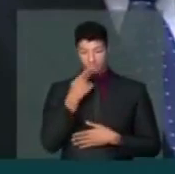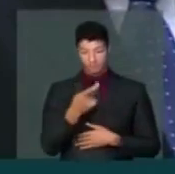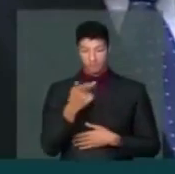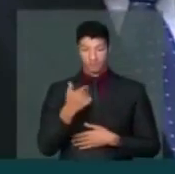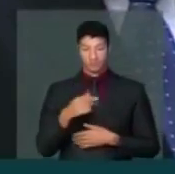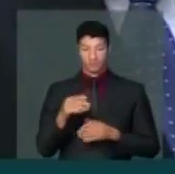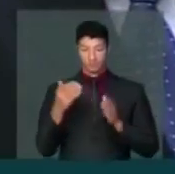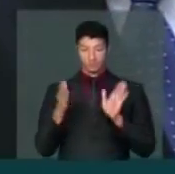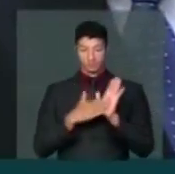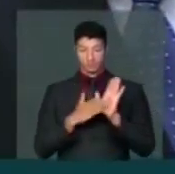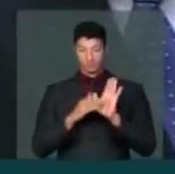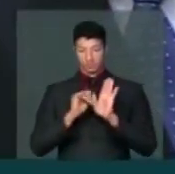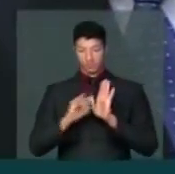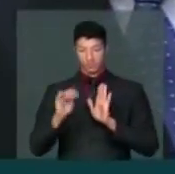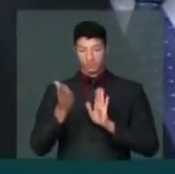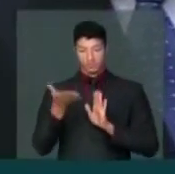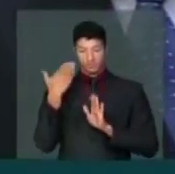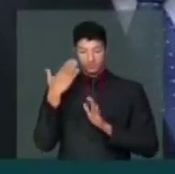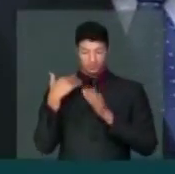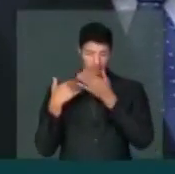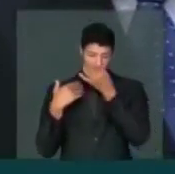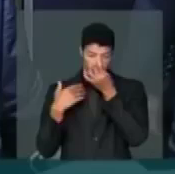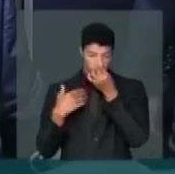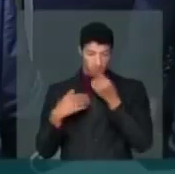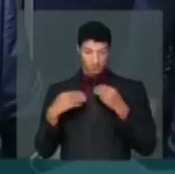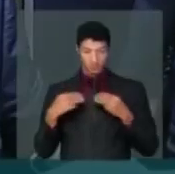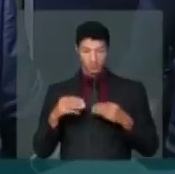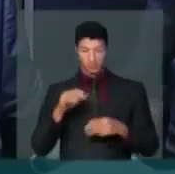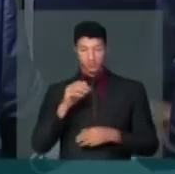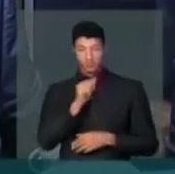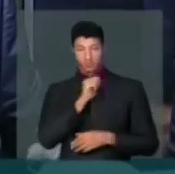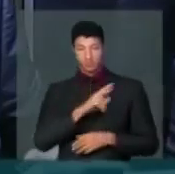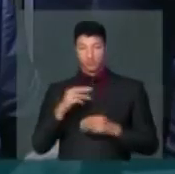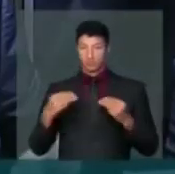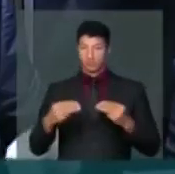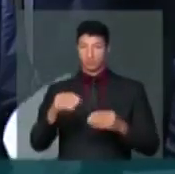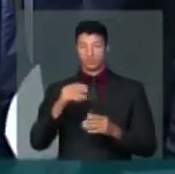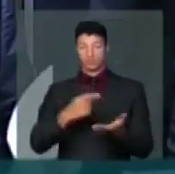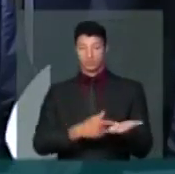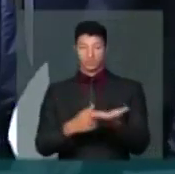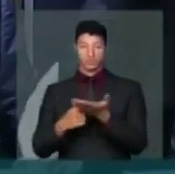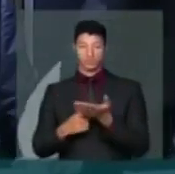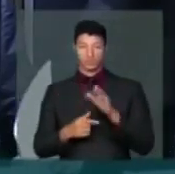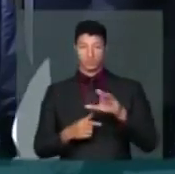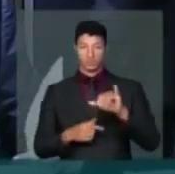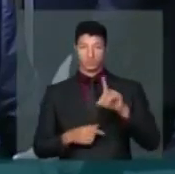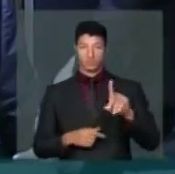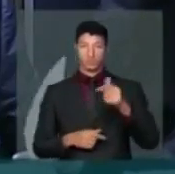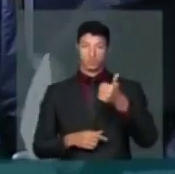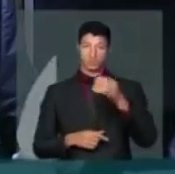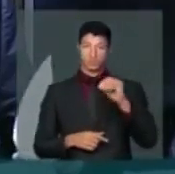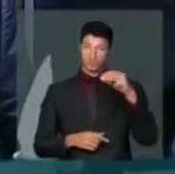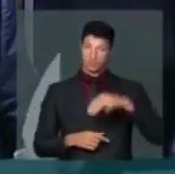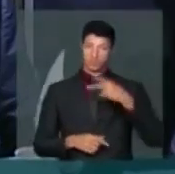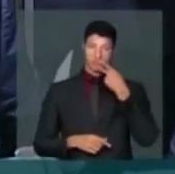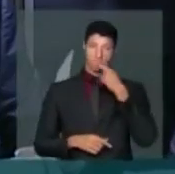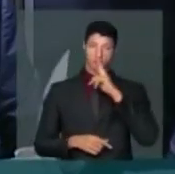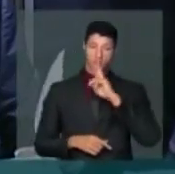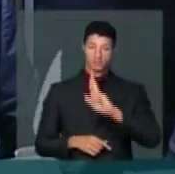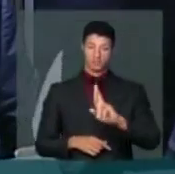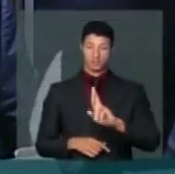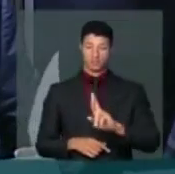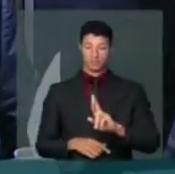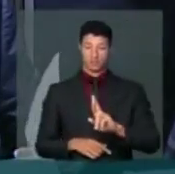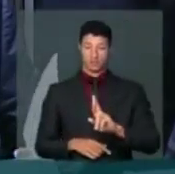conforme o previsto anunciado anteriormente, ao senhor ministro convocado 10 minutos para